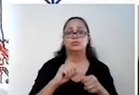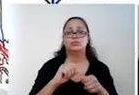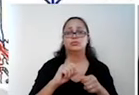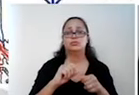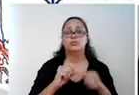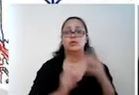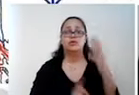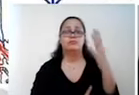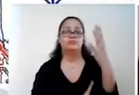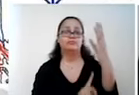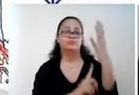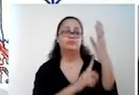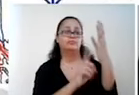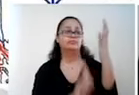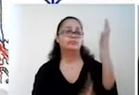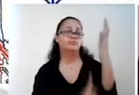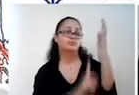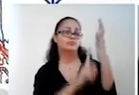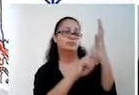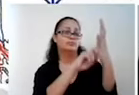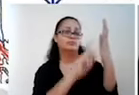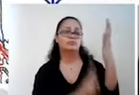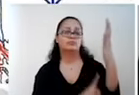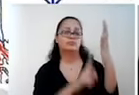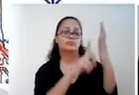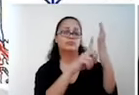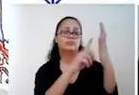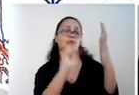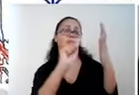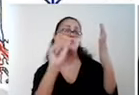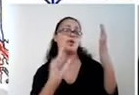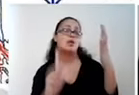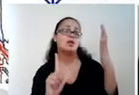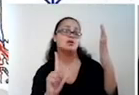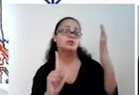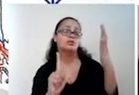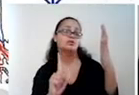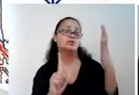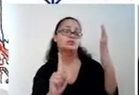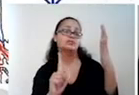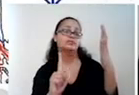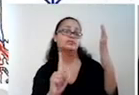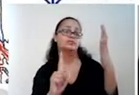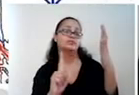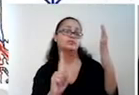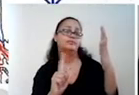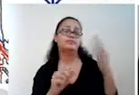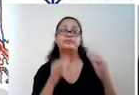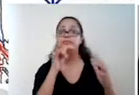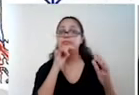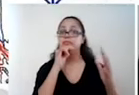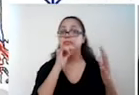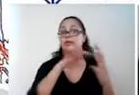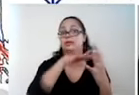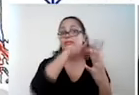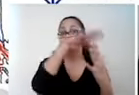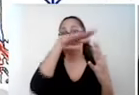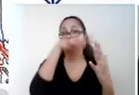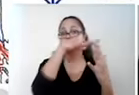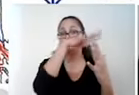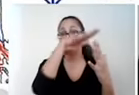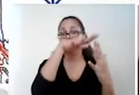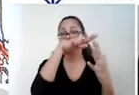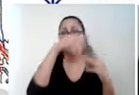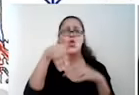para as diversas partes da planta por essas linhas azuladas. Nesse caso, é da parte superior da planta para todos os